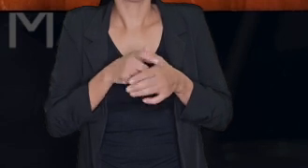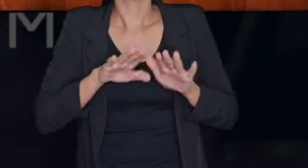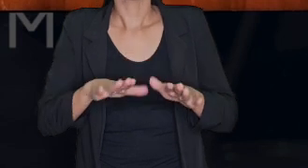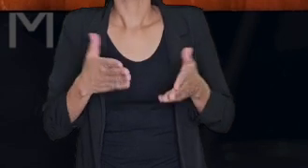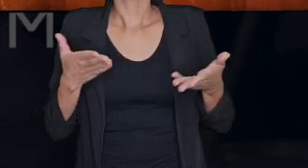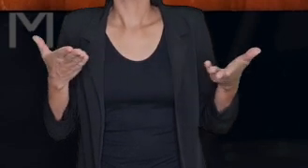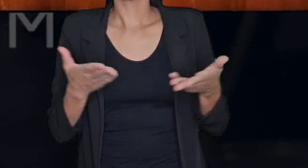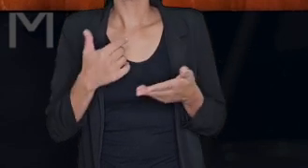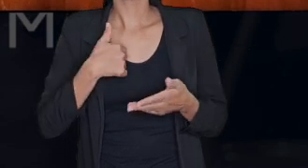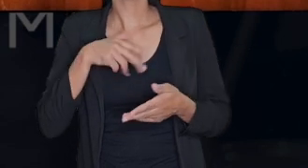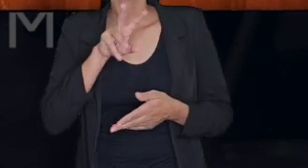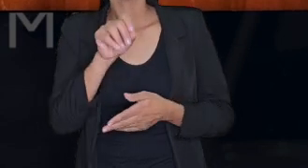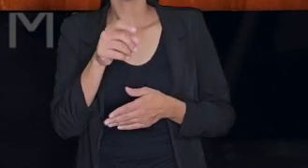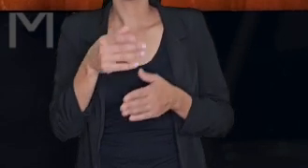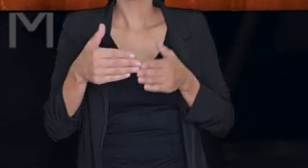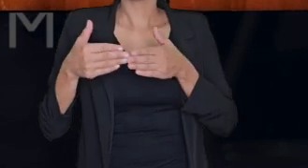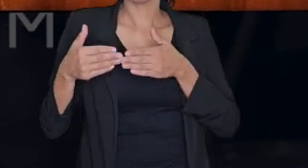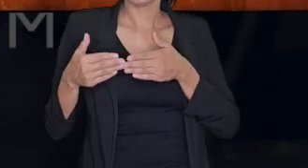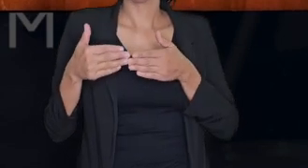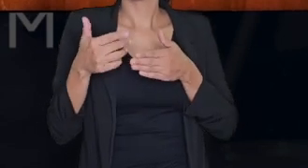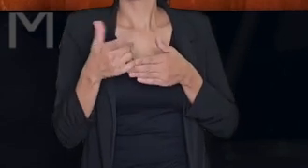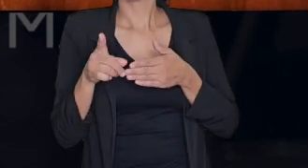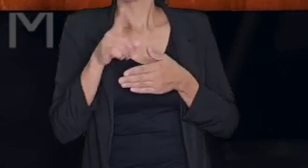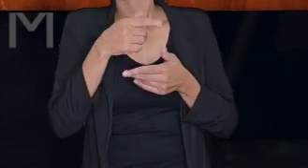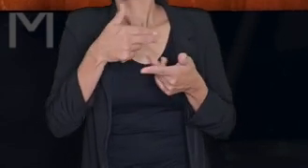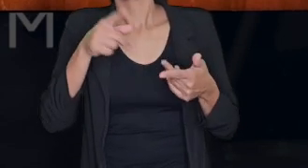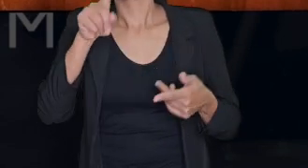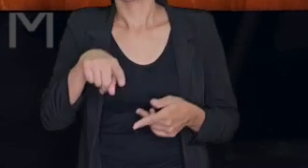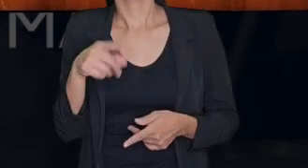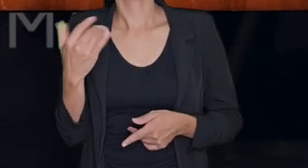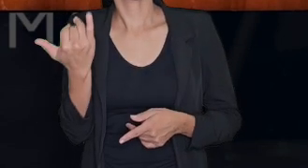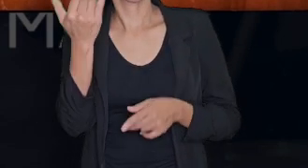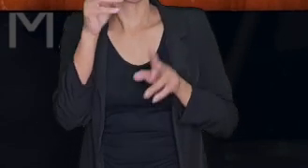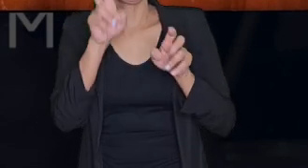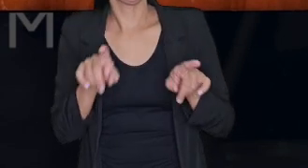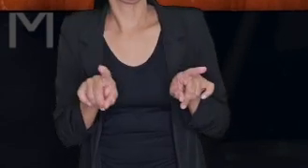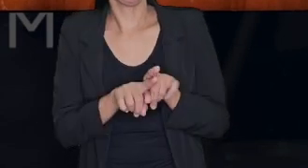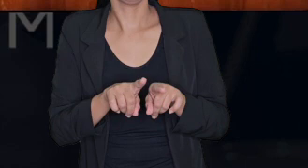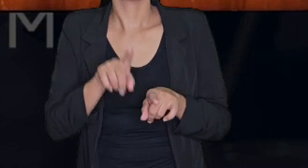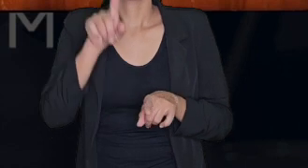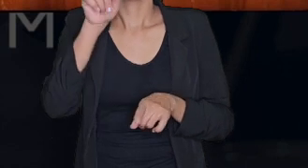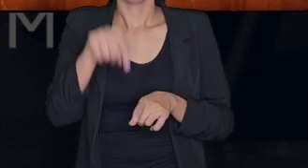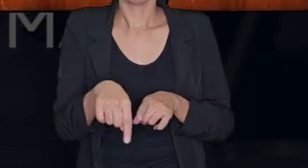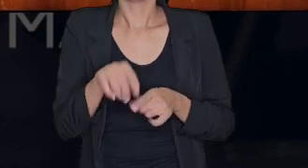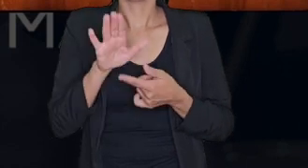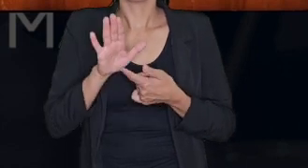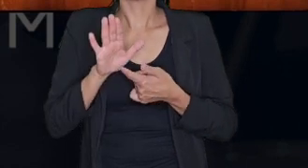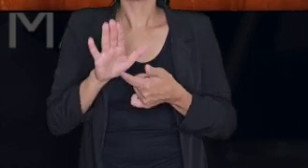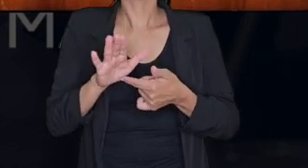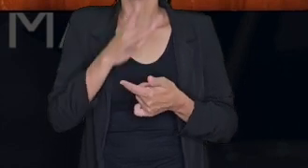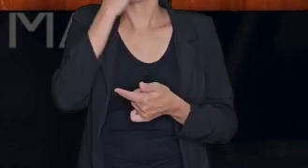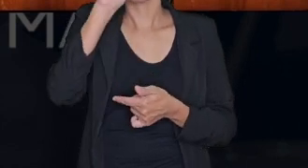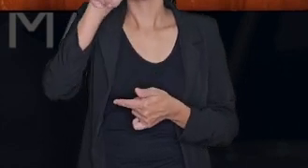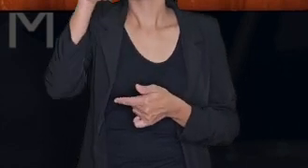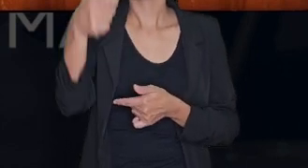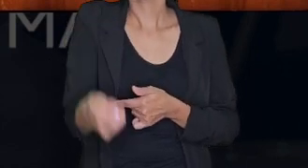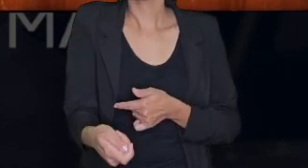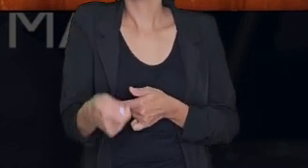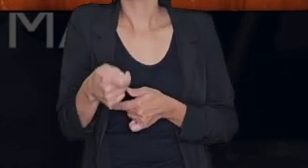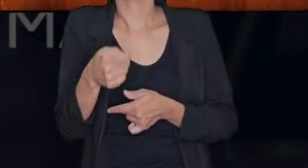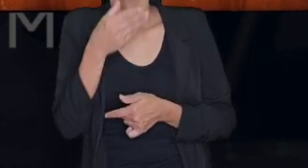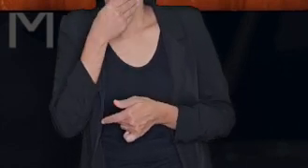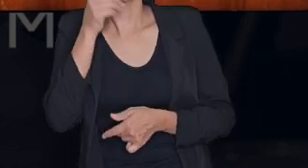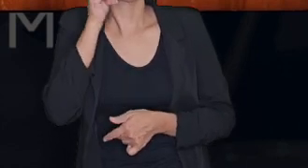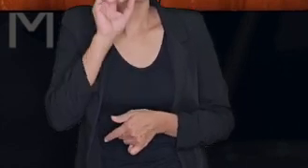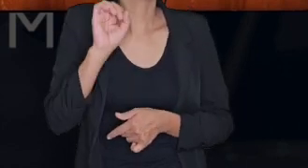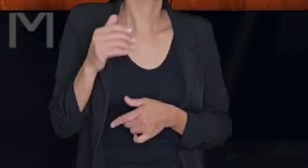preciso respeitar credores. Pessoal, agora eu vou pedir licença para algo importante também, que é o rigor